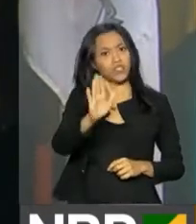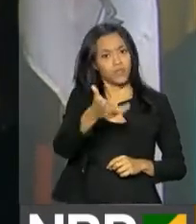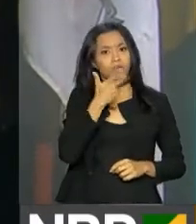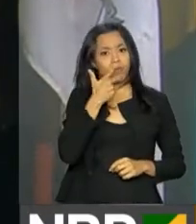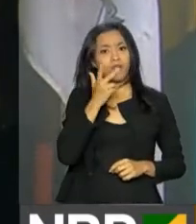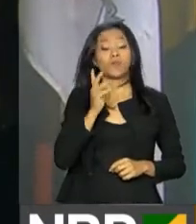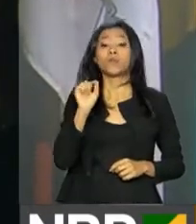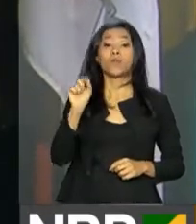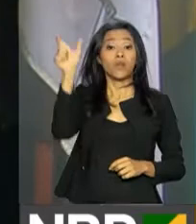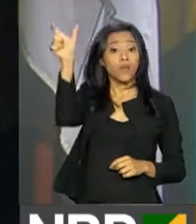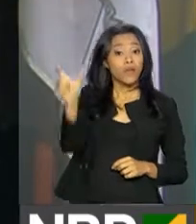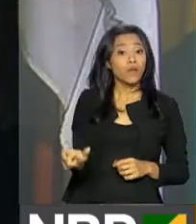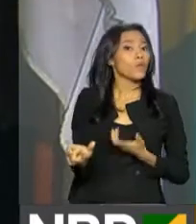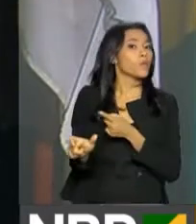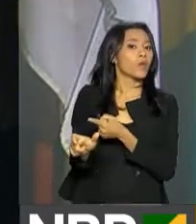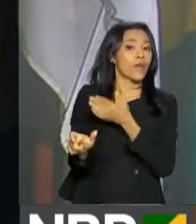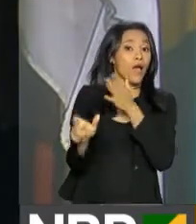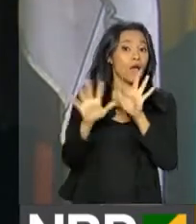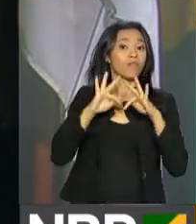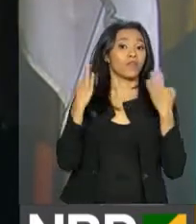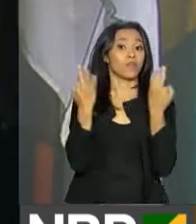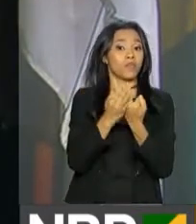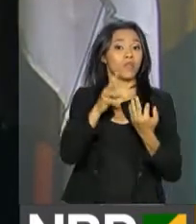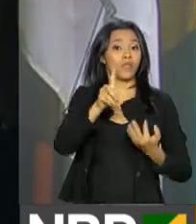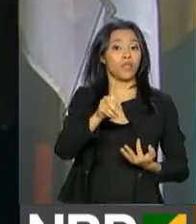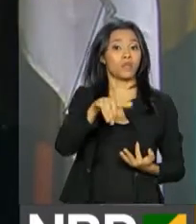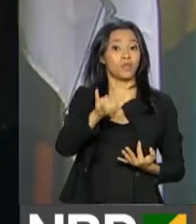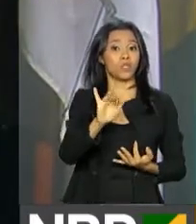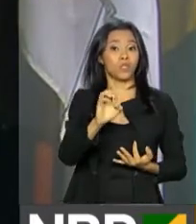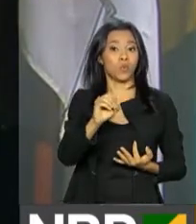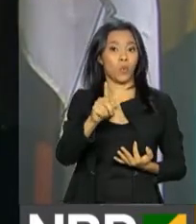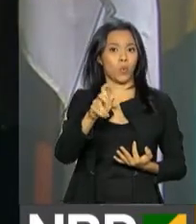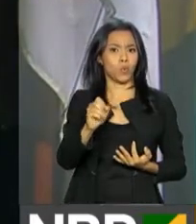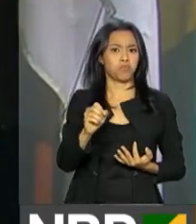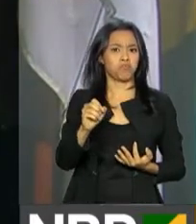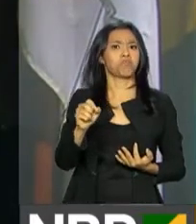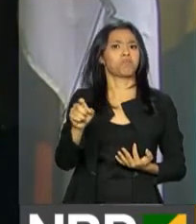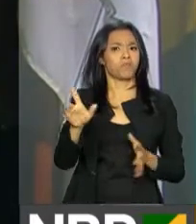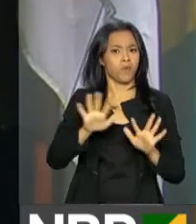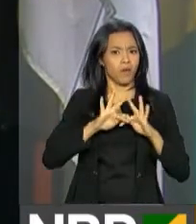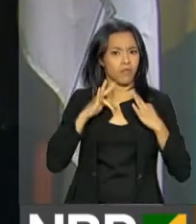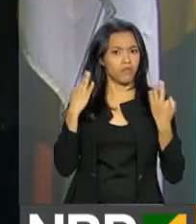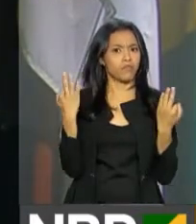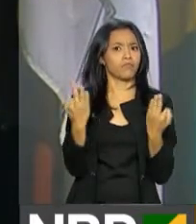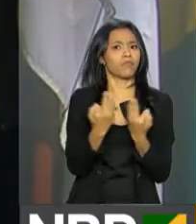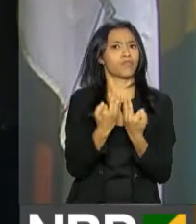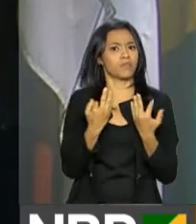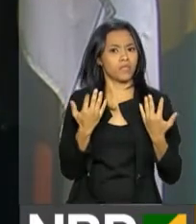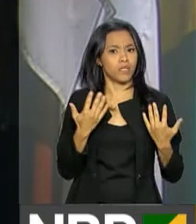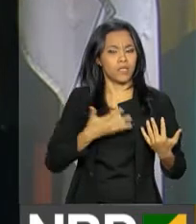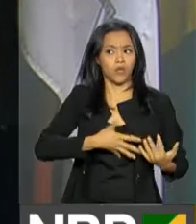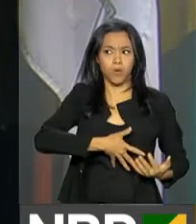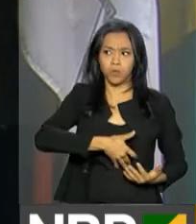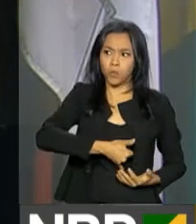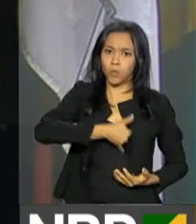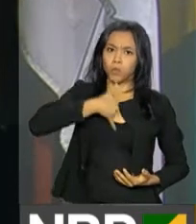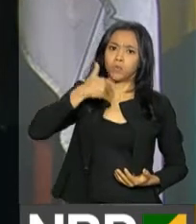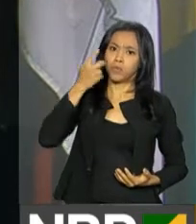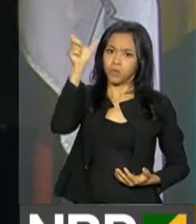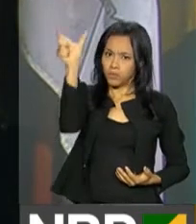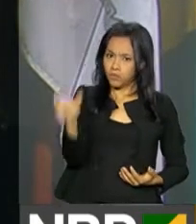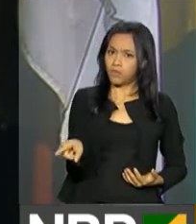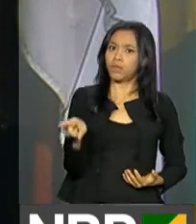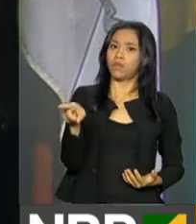como a família do jogo tem um orgulho extraordinário da sua do seu caminho público né eu verifiquei